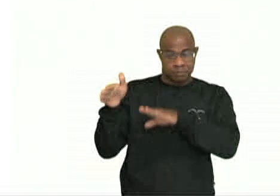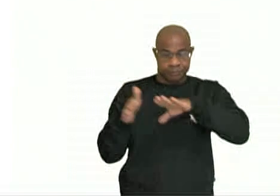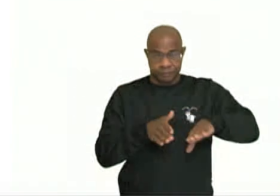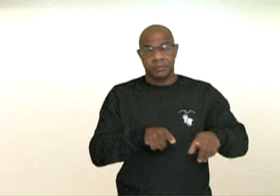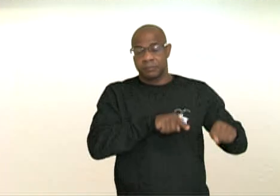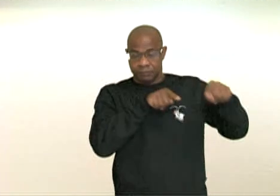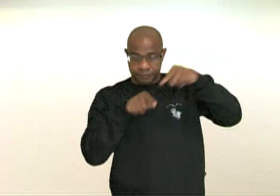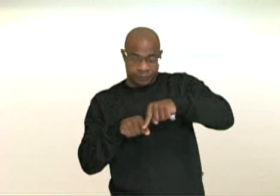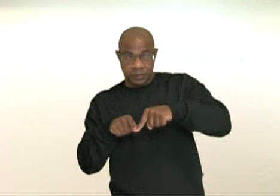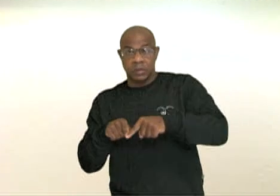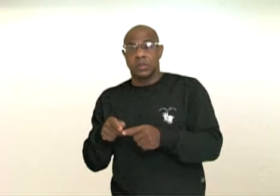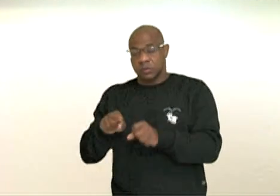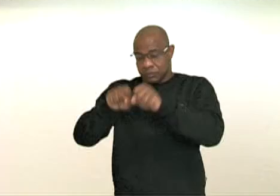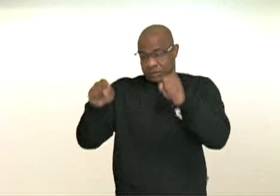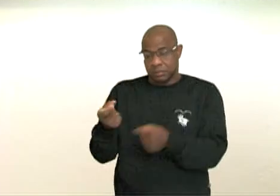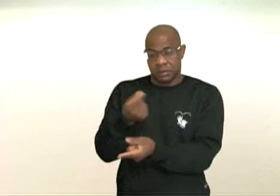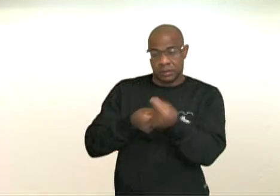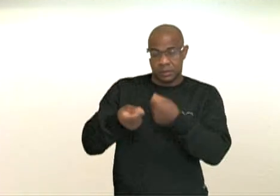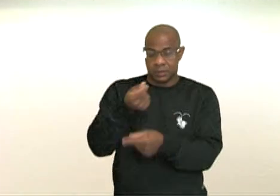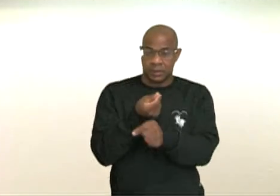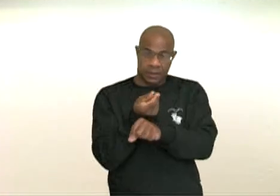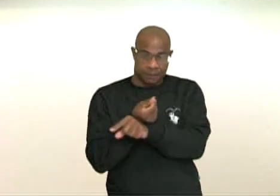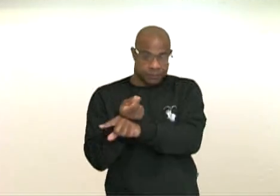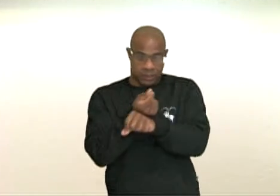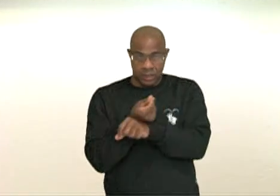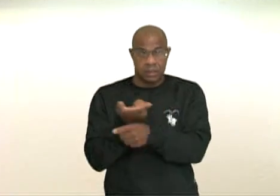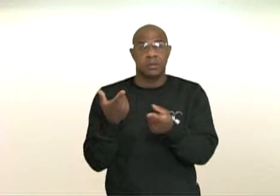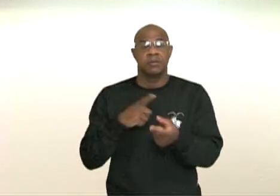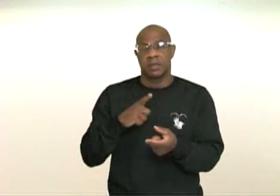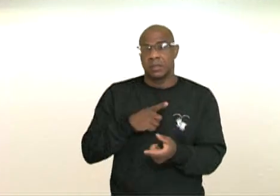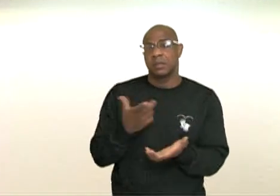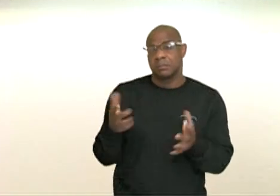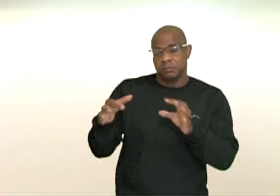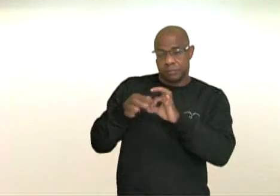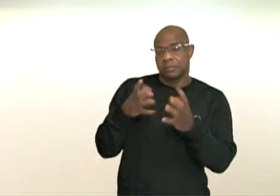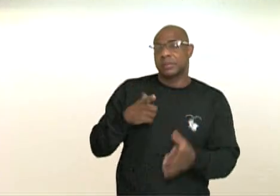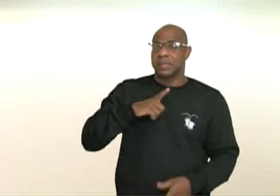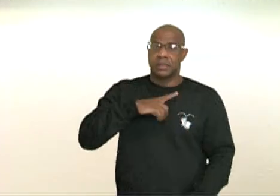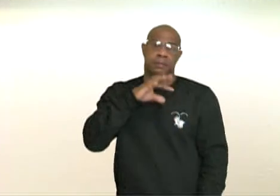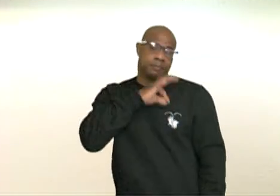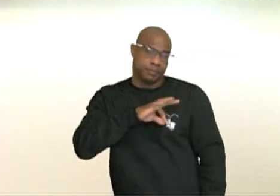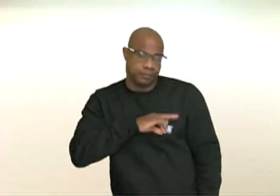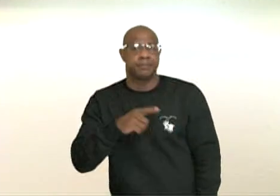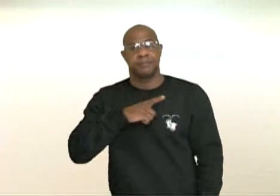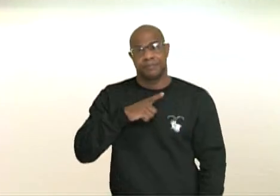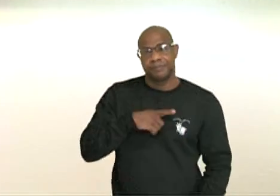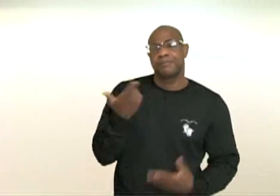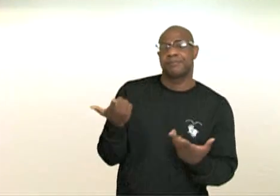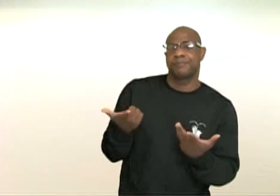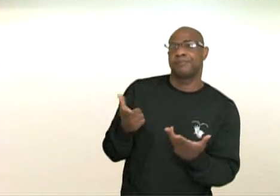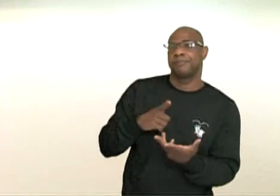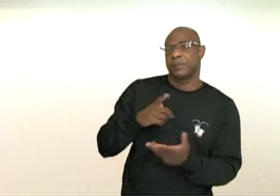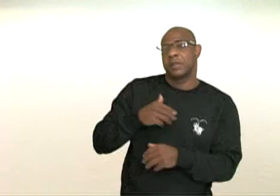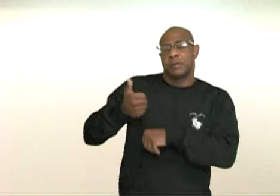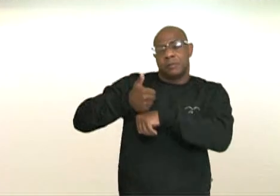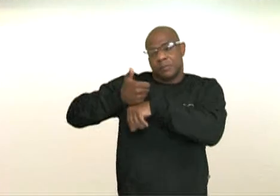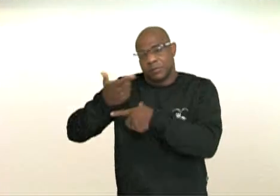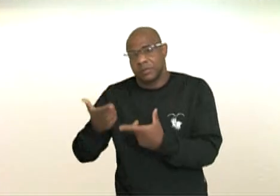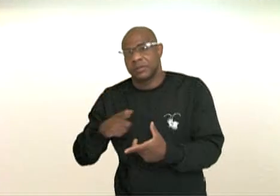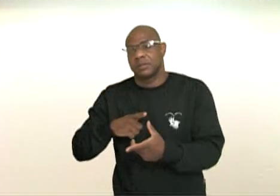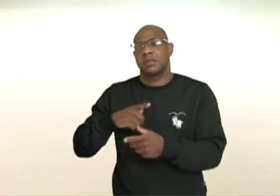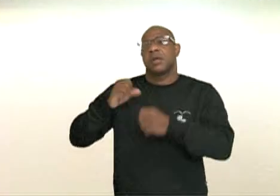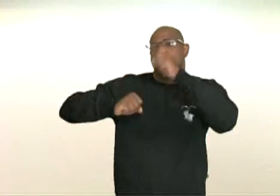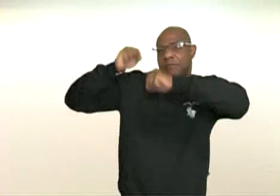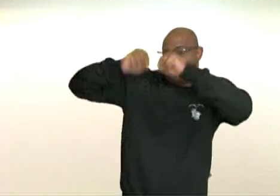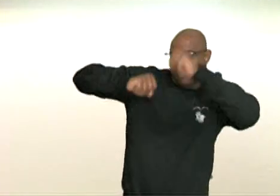as relações sociais entre as pessoas. Agora a gente vai ter um trabalhador assalariado que vai responder ao seu chefe proprietário das